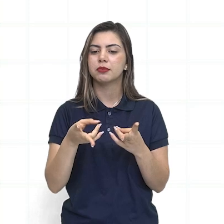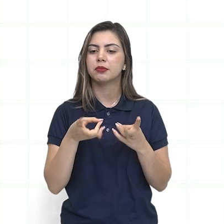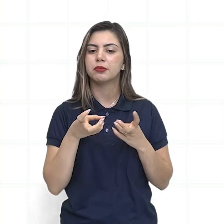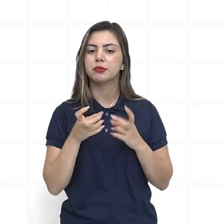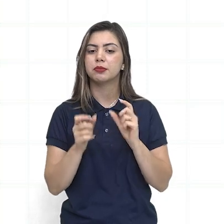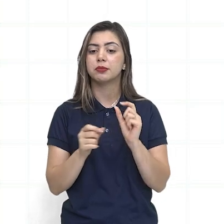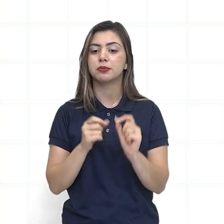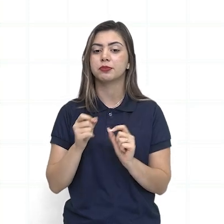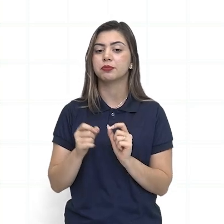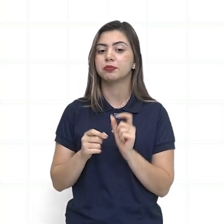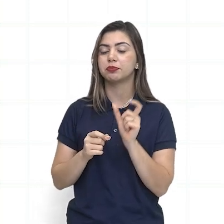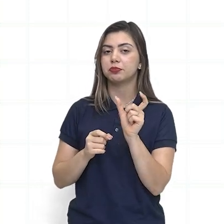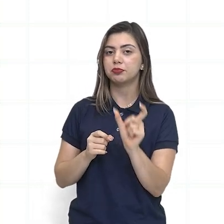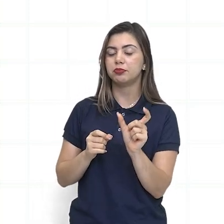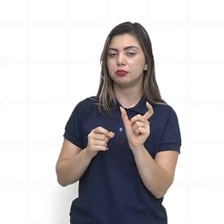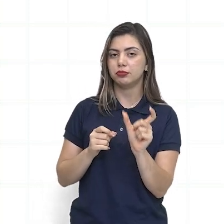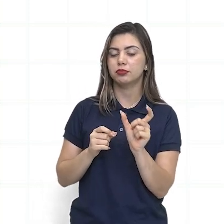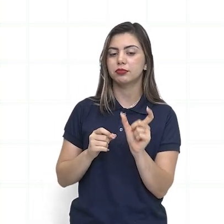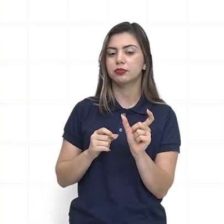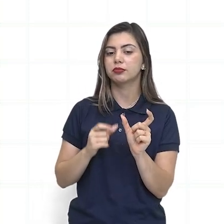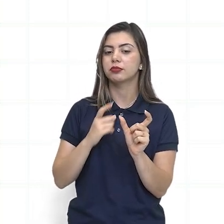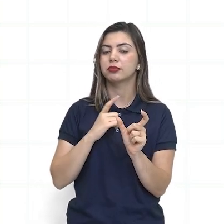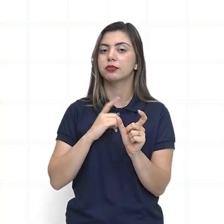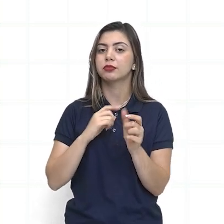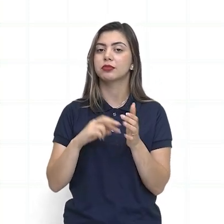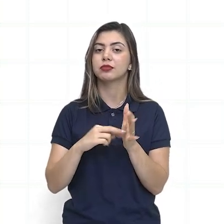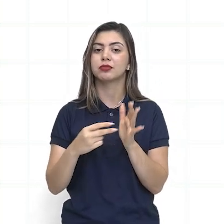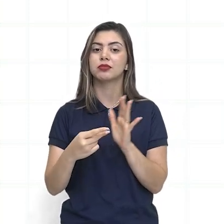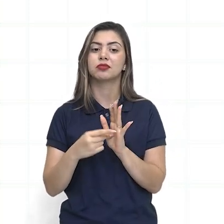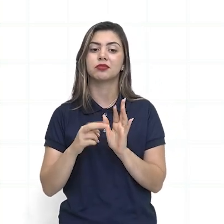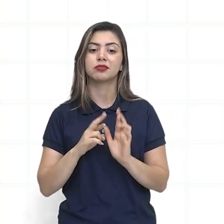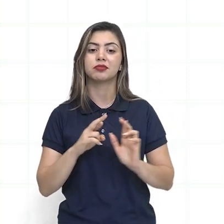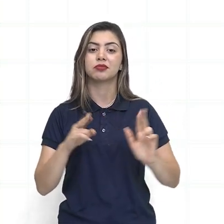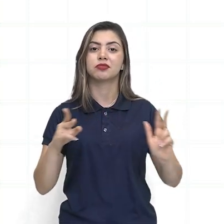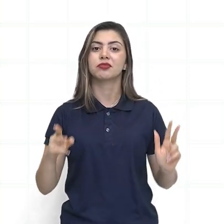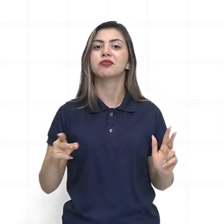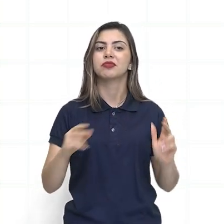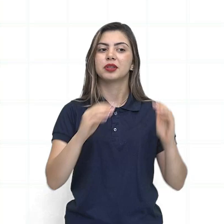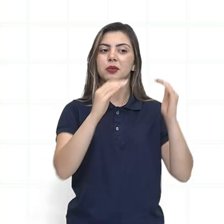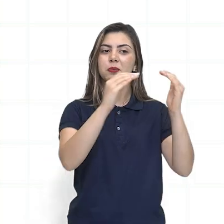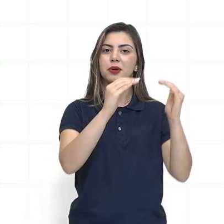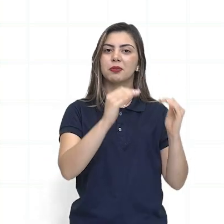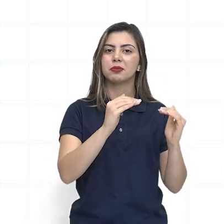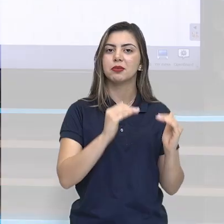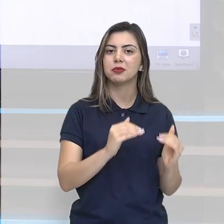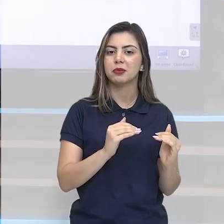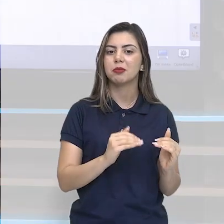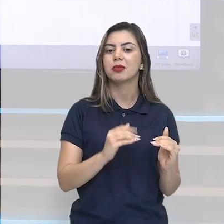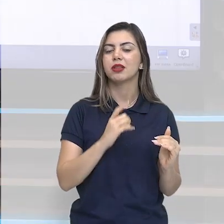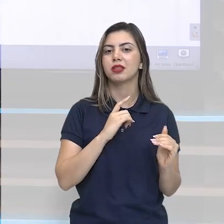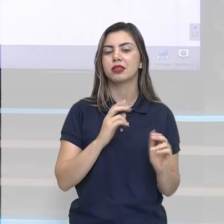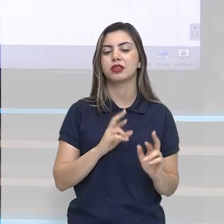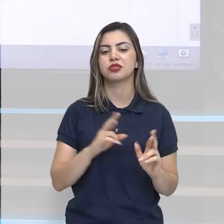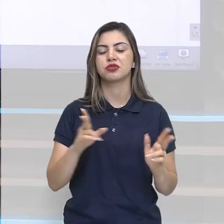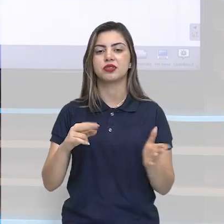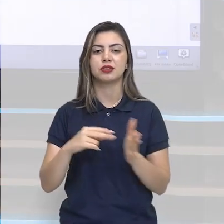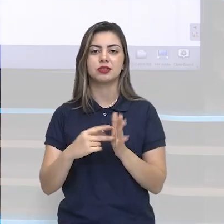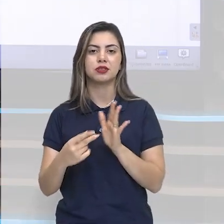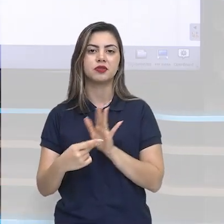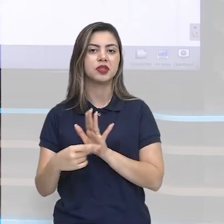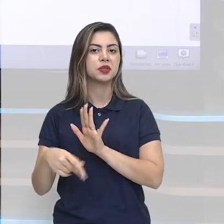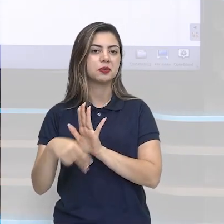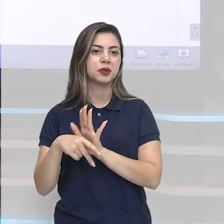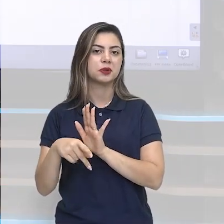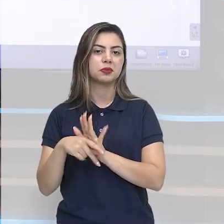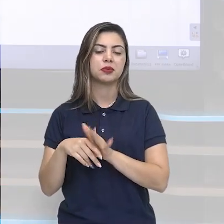que a palavra transforma tem um sentido diferente de desforma, de reforma e de